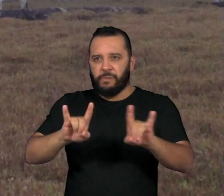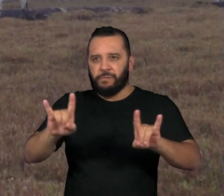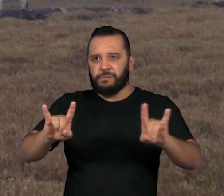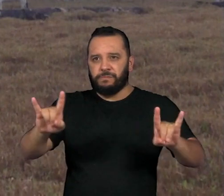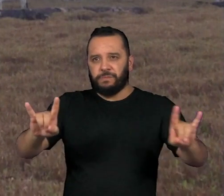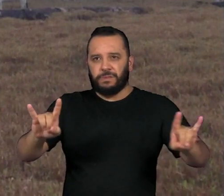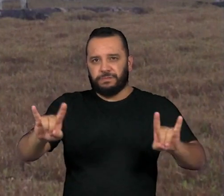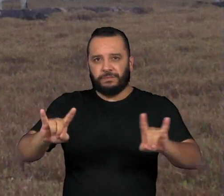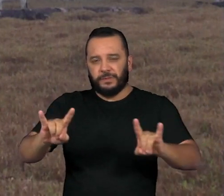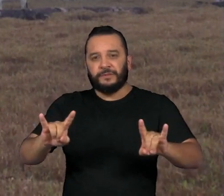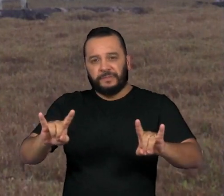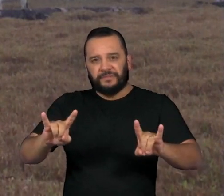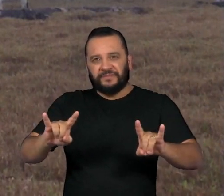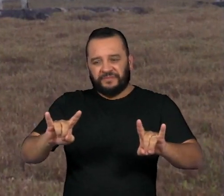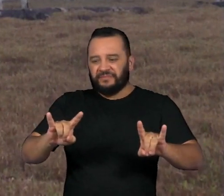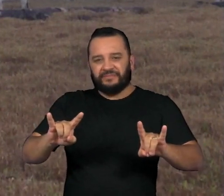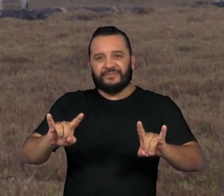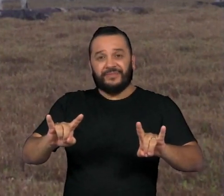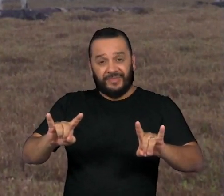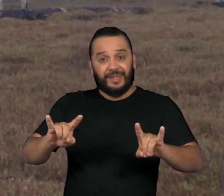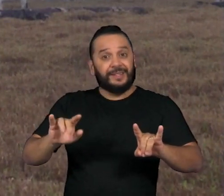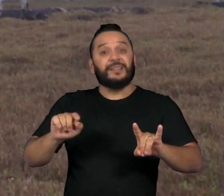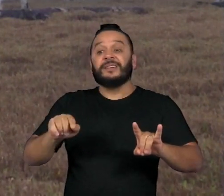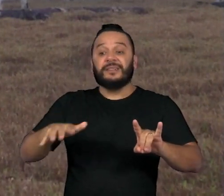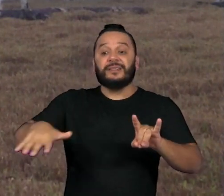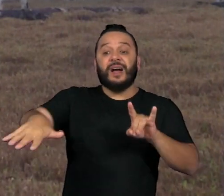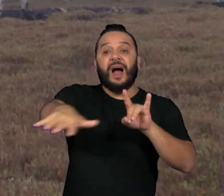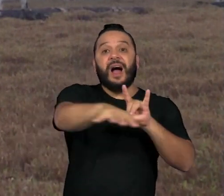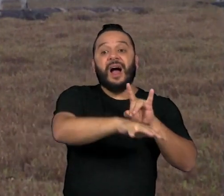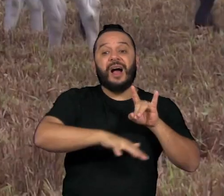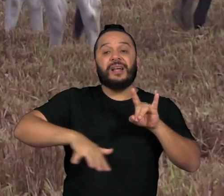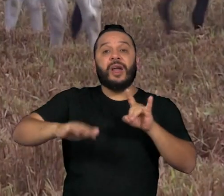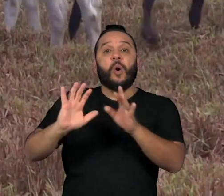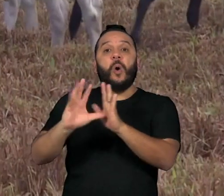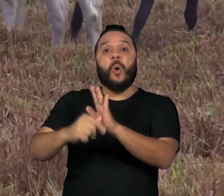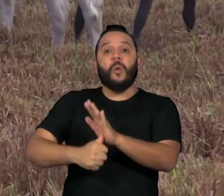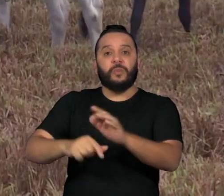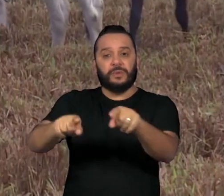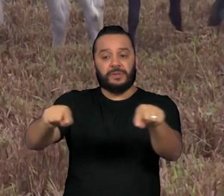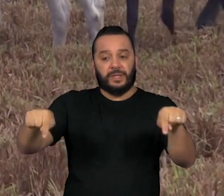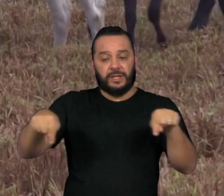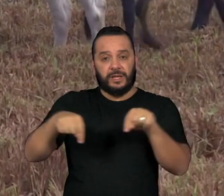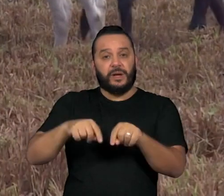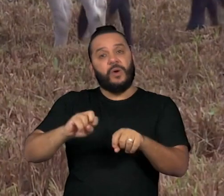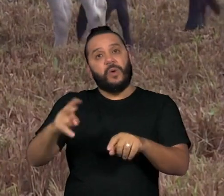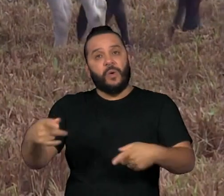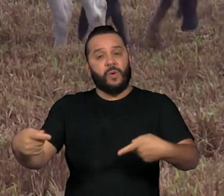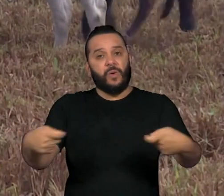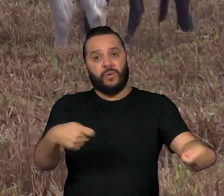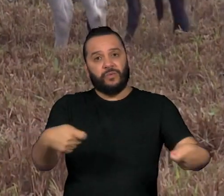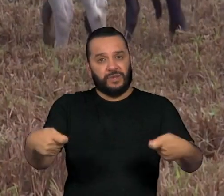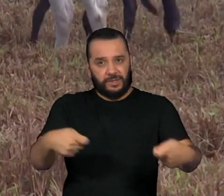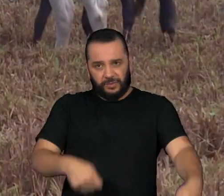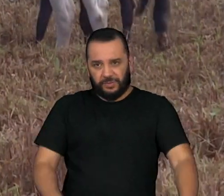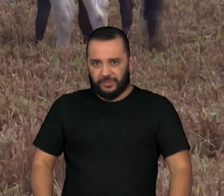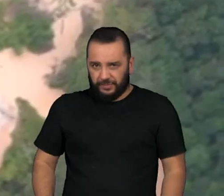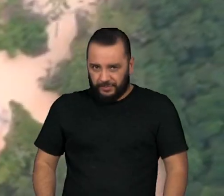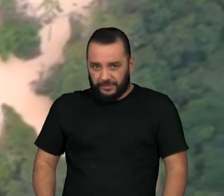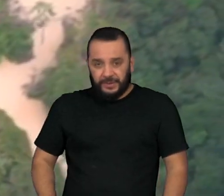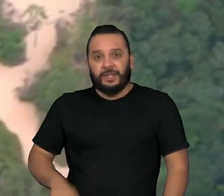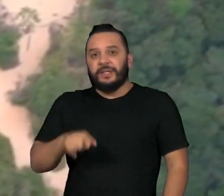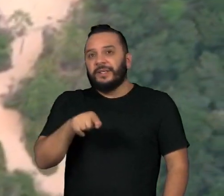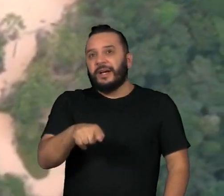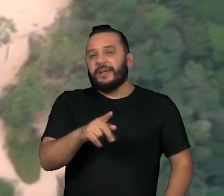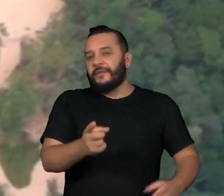pastos são em territórios de grilagem ou em territórios de conflitos. E a maior parte da produção parte para a Europa.